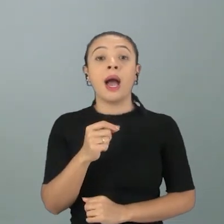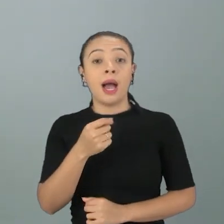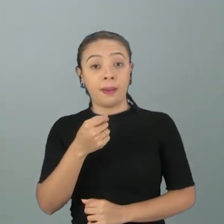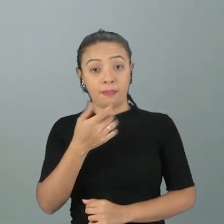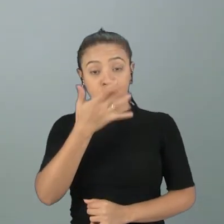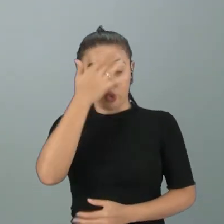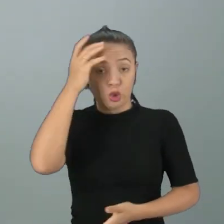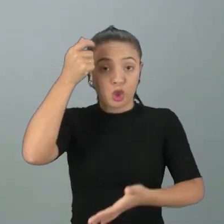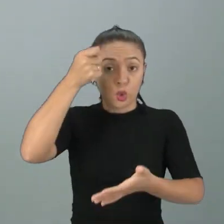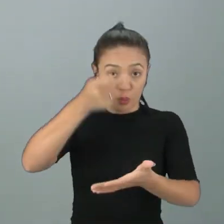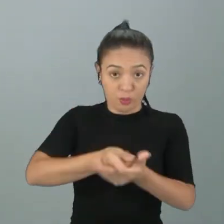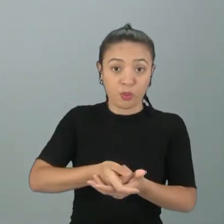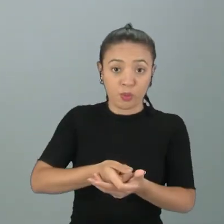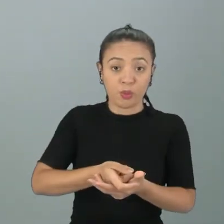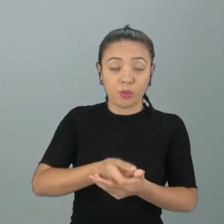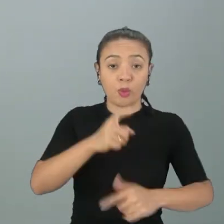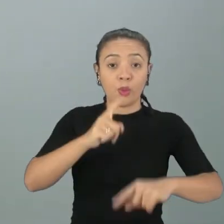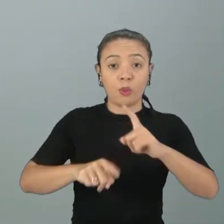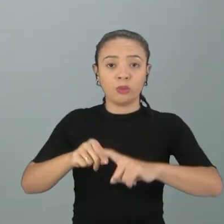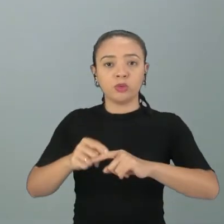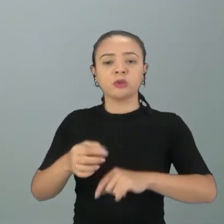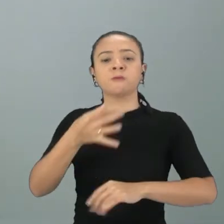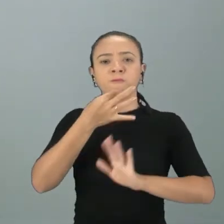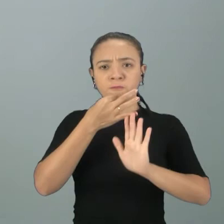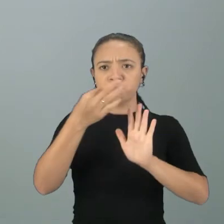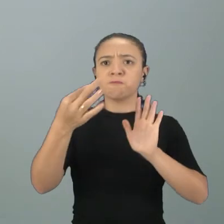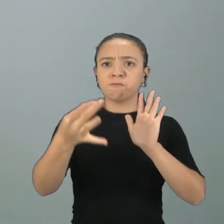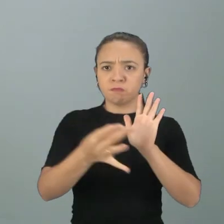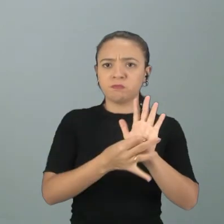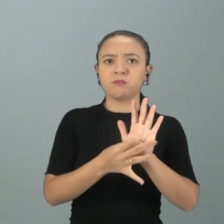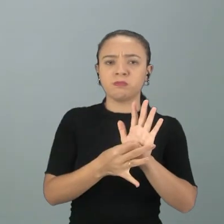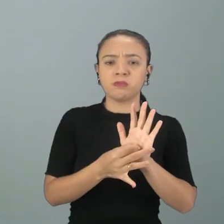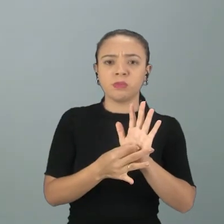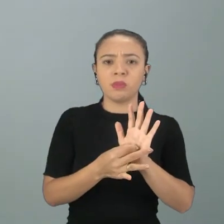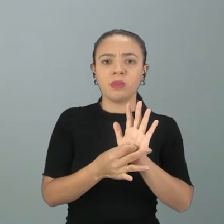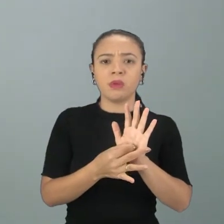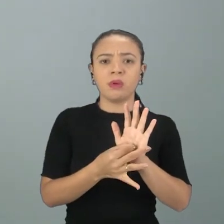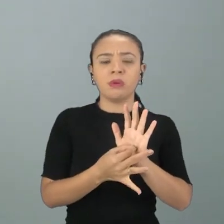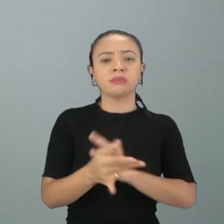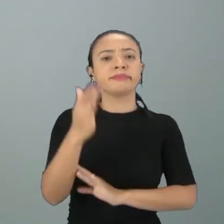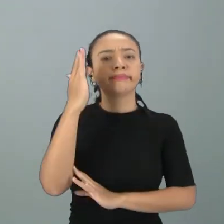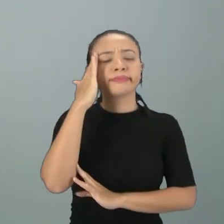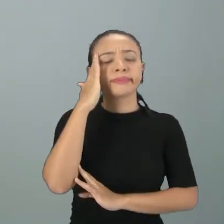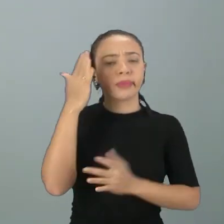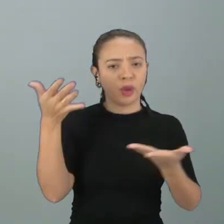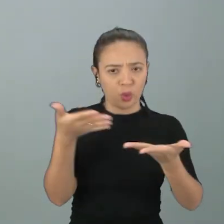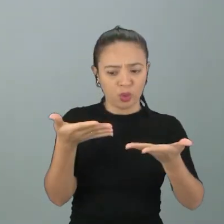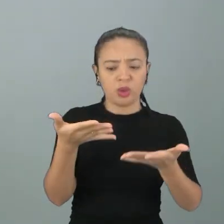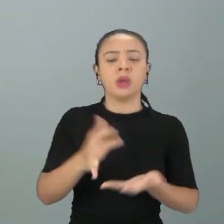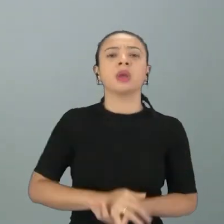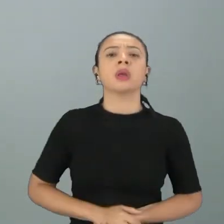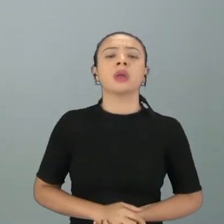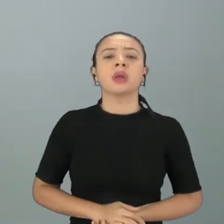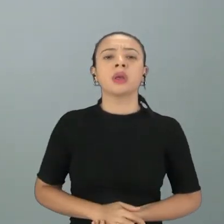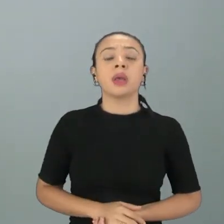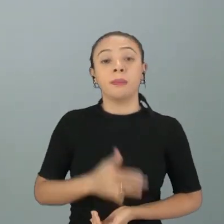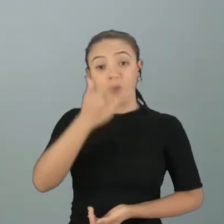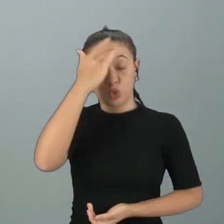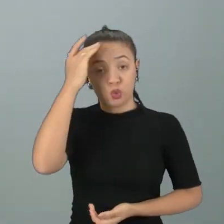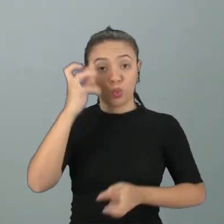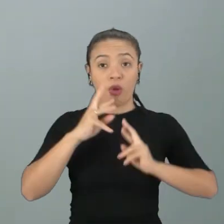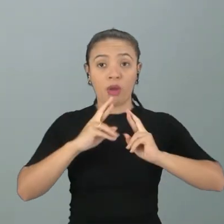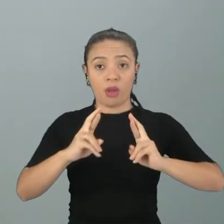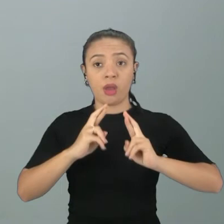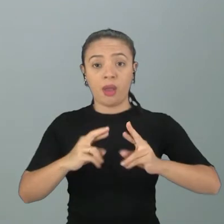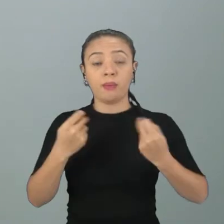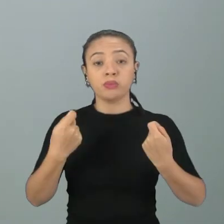argumentação. Vamos ver como essa argumentação se baseia no texto de modo, que aquela que fez a reclamação,